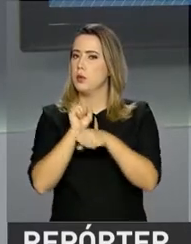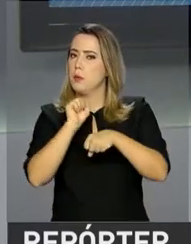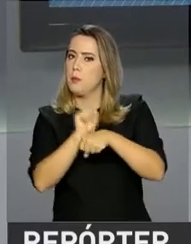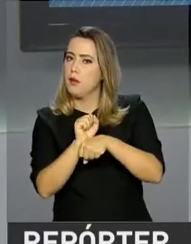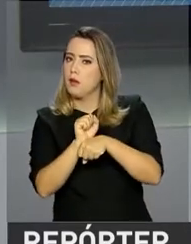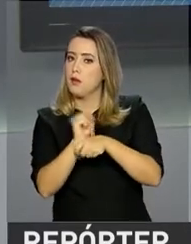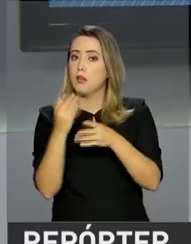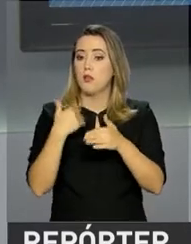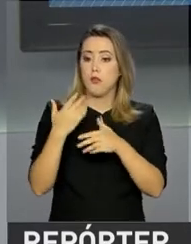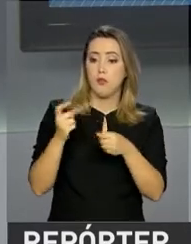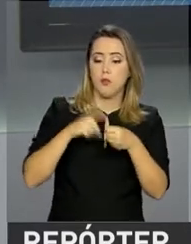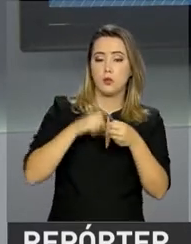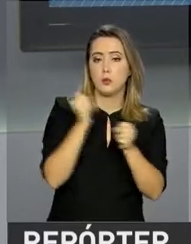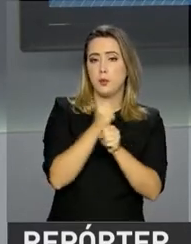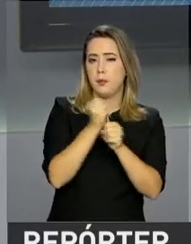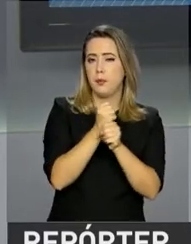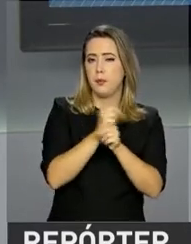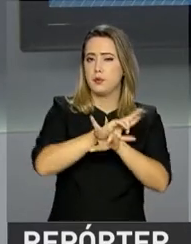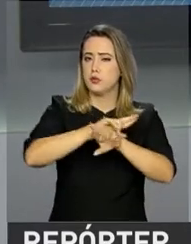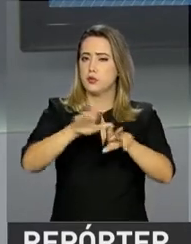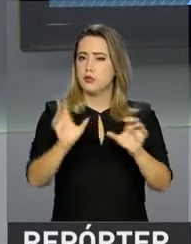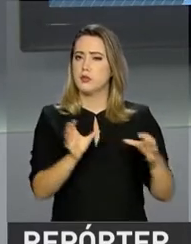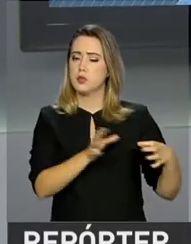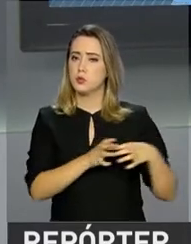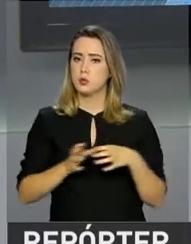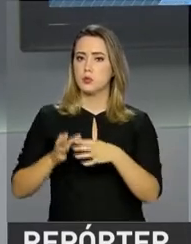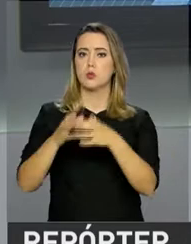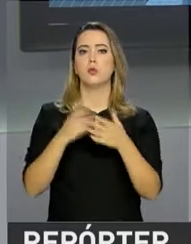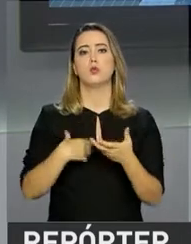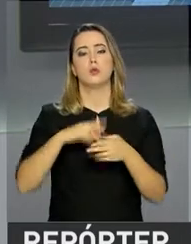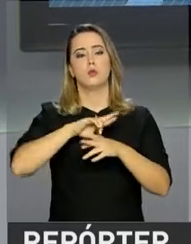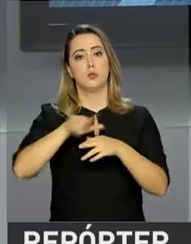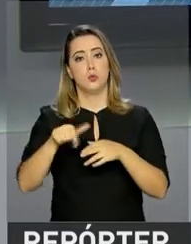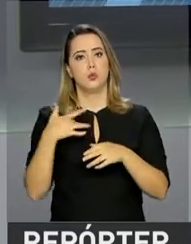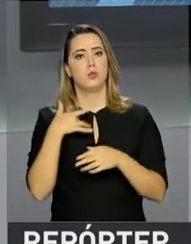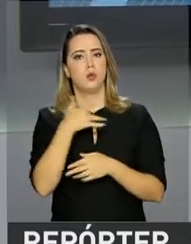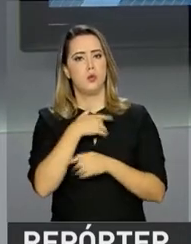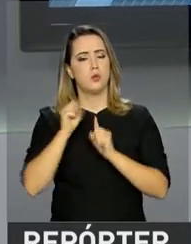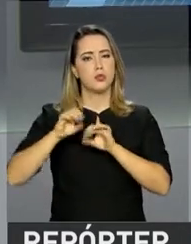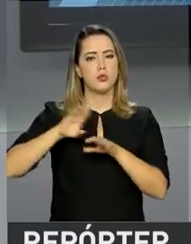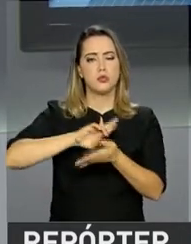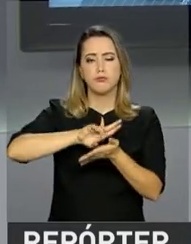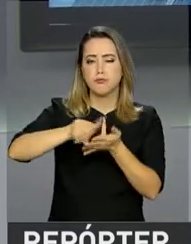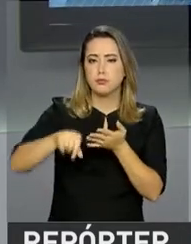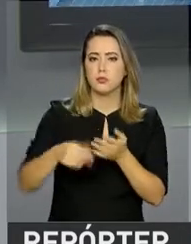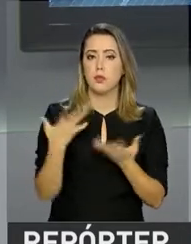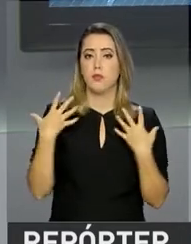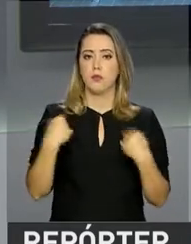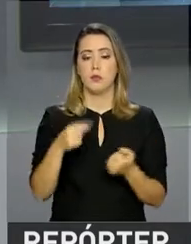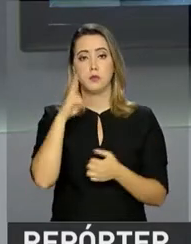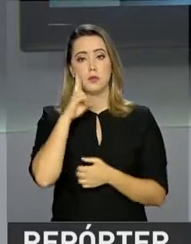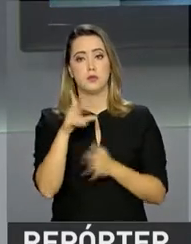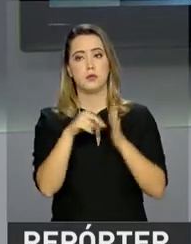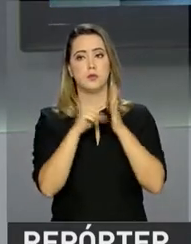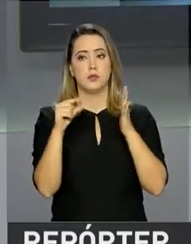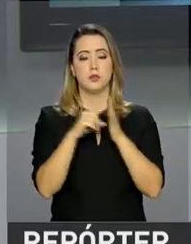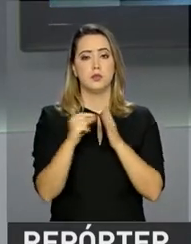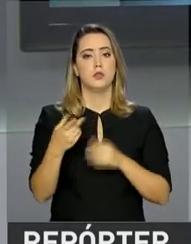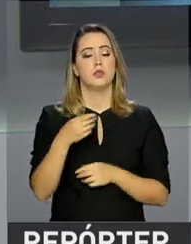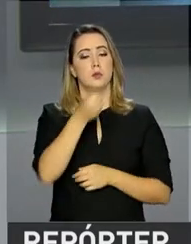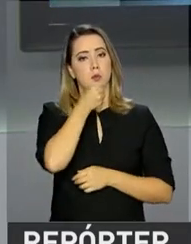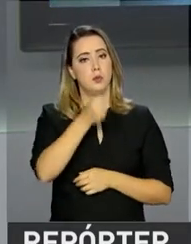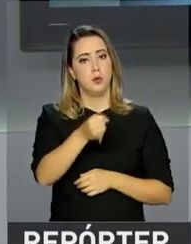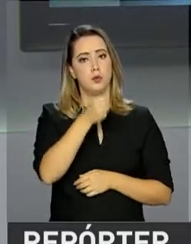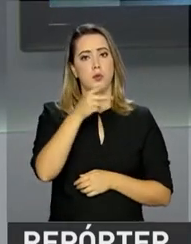moradias e também ações na área de esportes, cultura, saúde e educação. Nós vamos agora ao vivo ao Palácio do Planalto, onde o